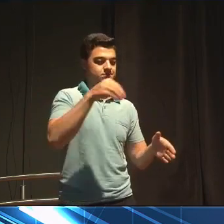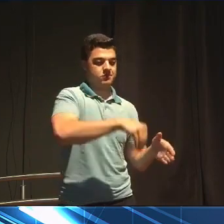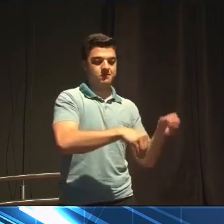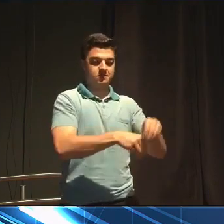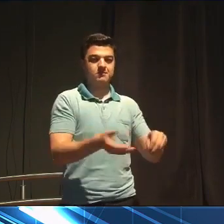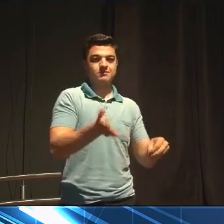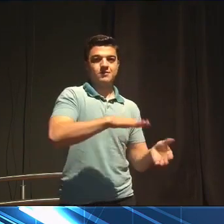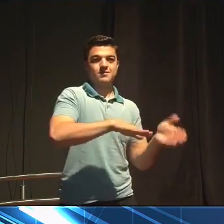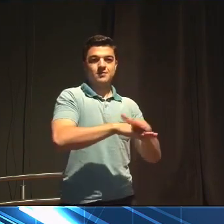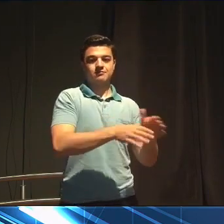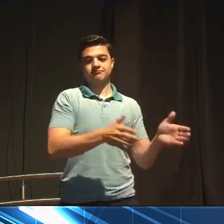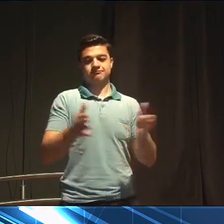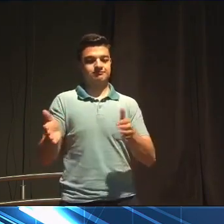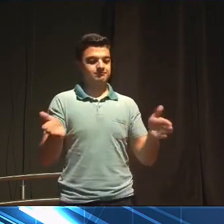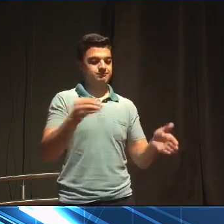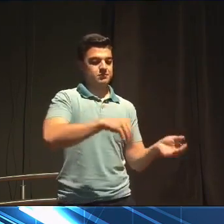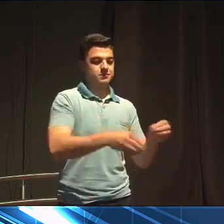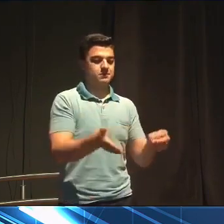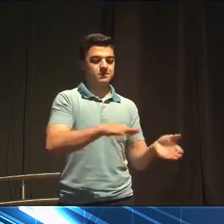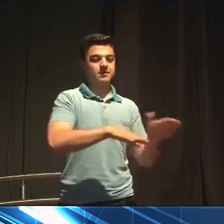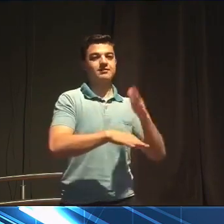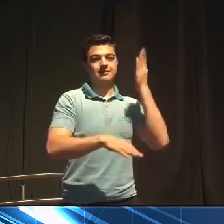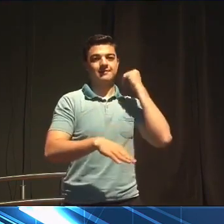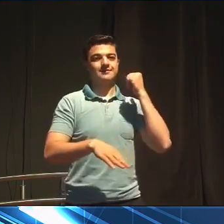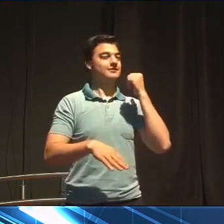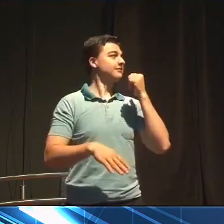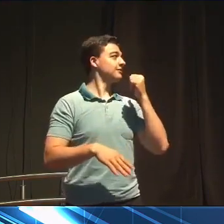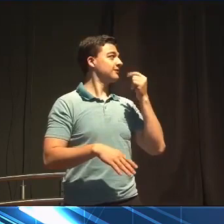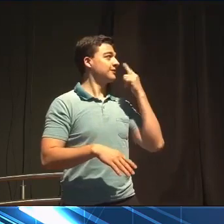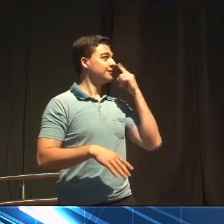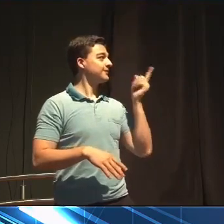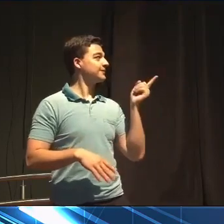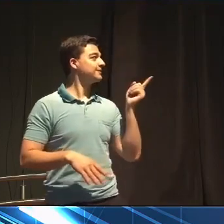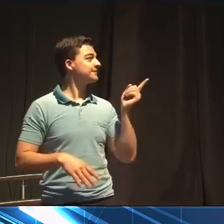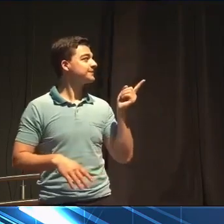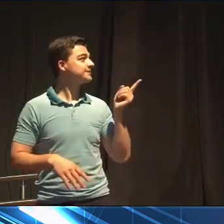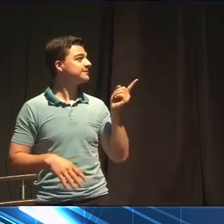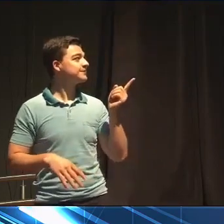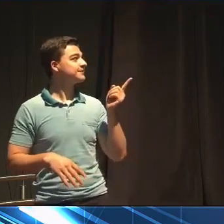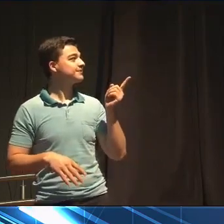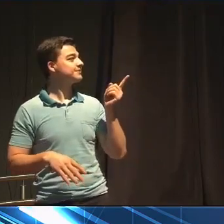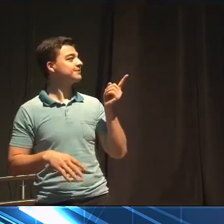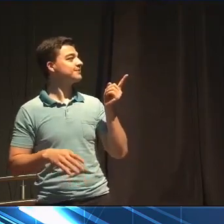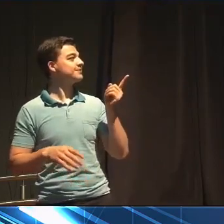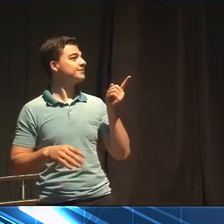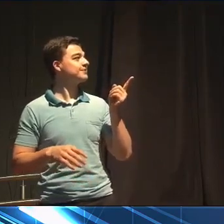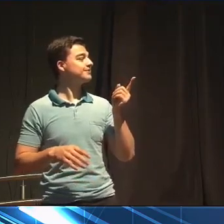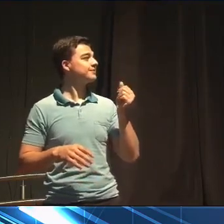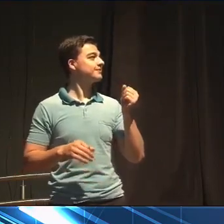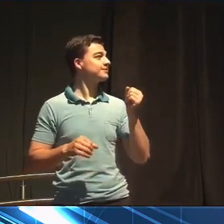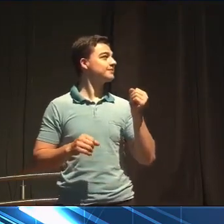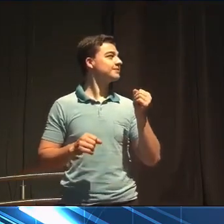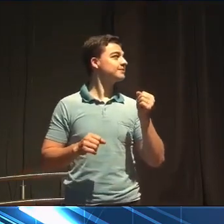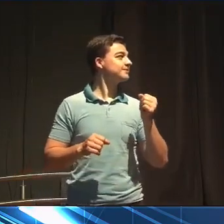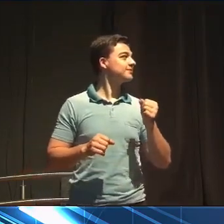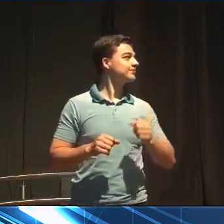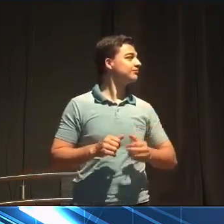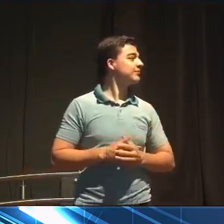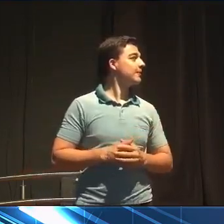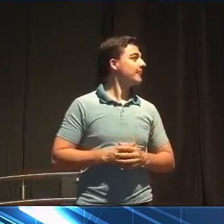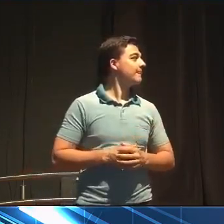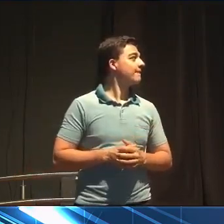ergonomia, ali é o gêmeo digital, aqui é o mundo real, para ver como está a carga dentro do corpo das pessoas trabalhando, e